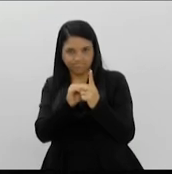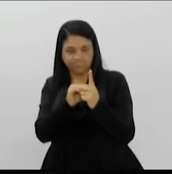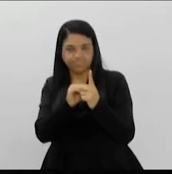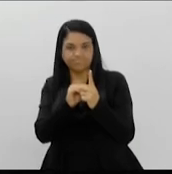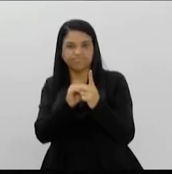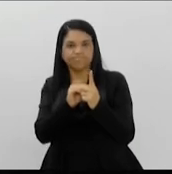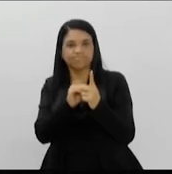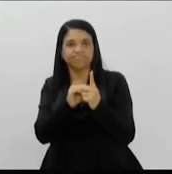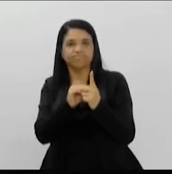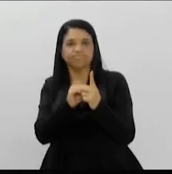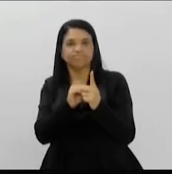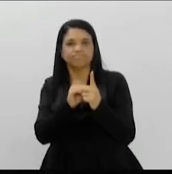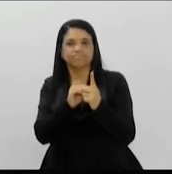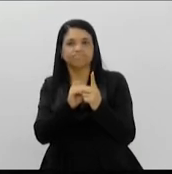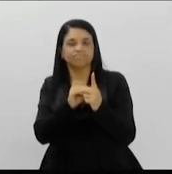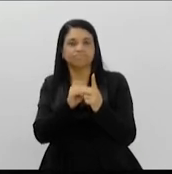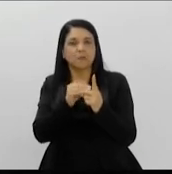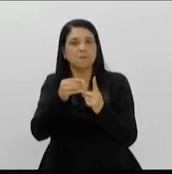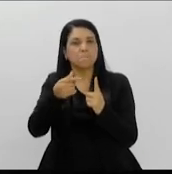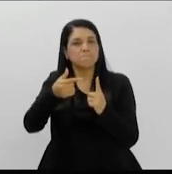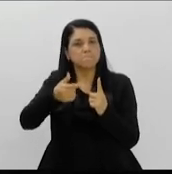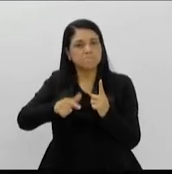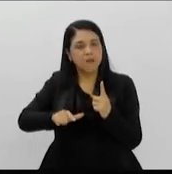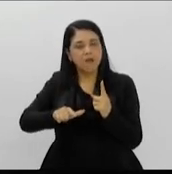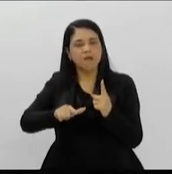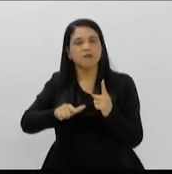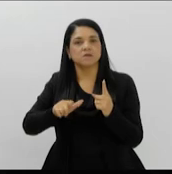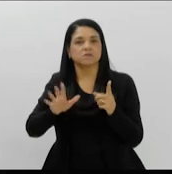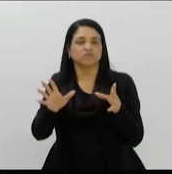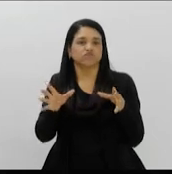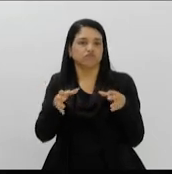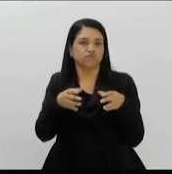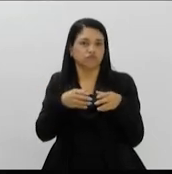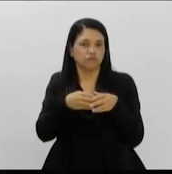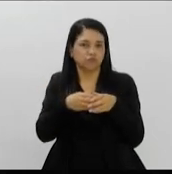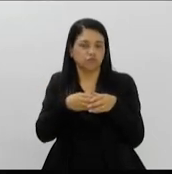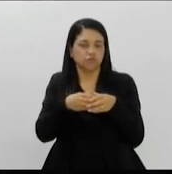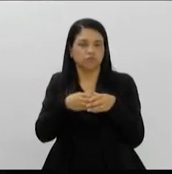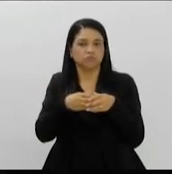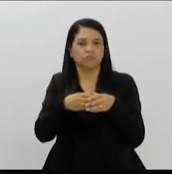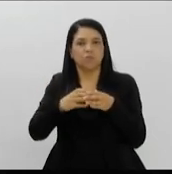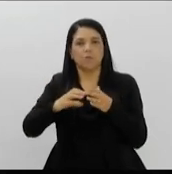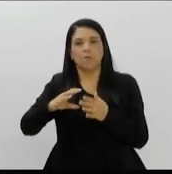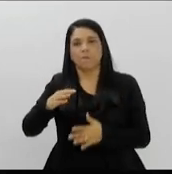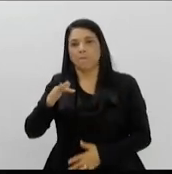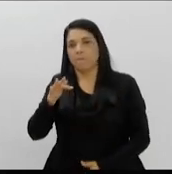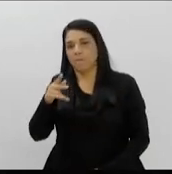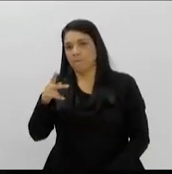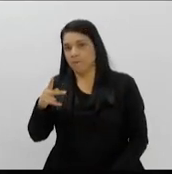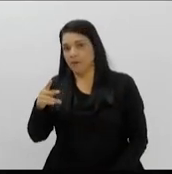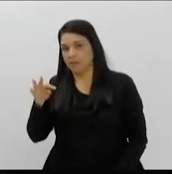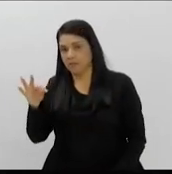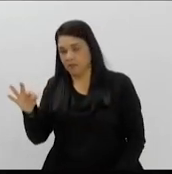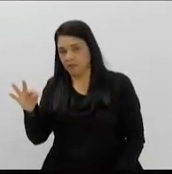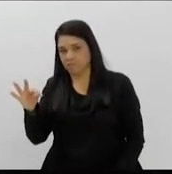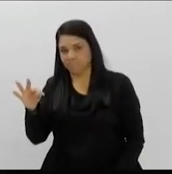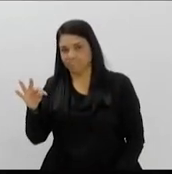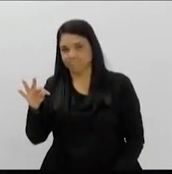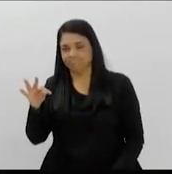Mais uma atrapalhada dessa gangue do PT que se apropriou do governo